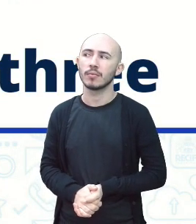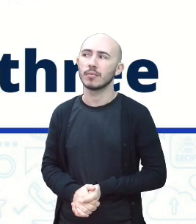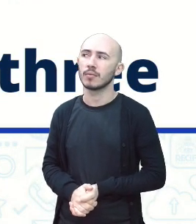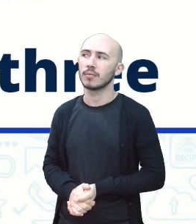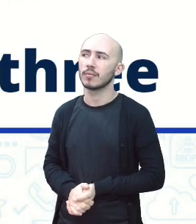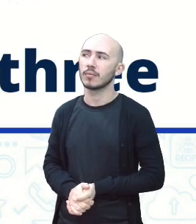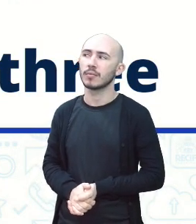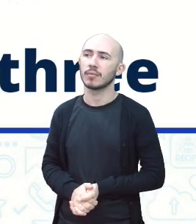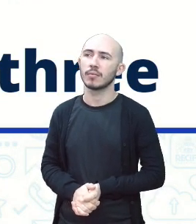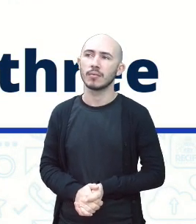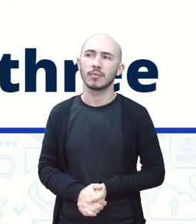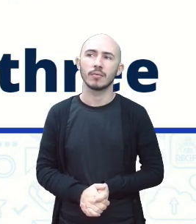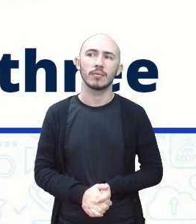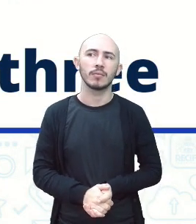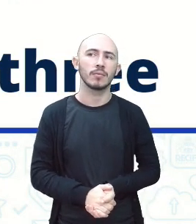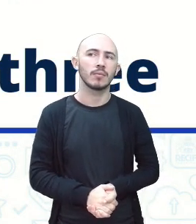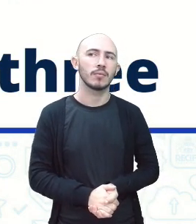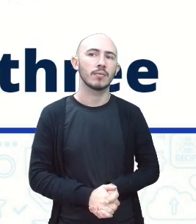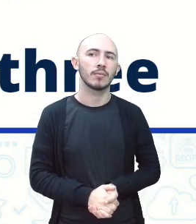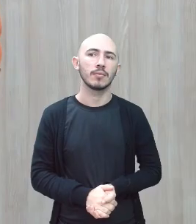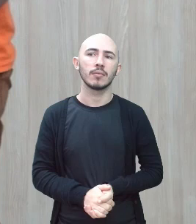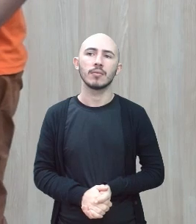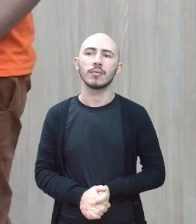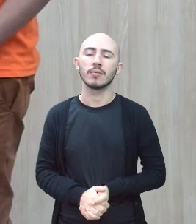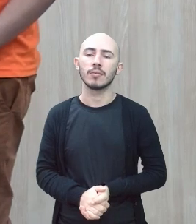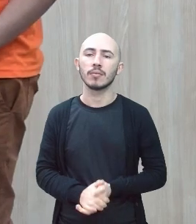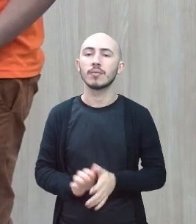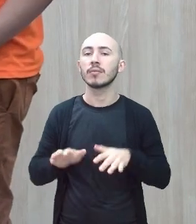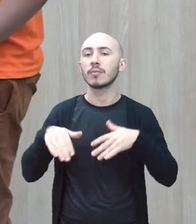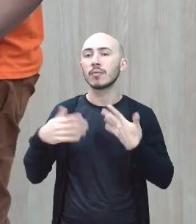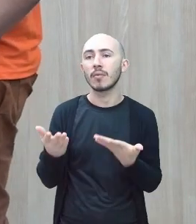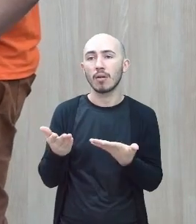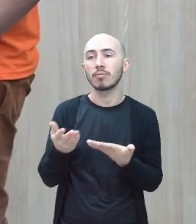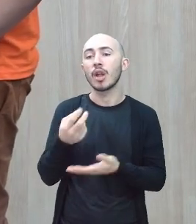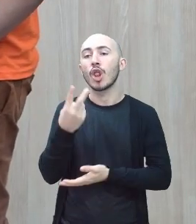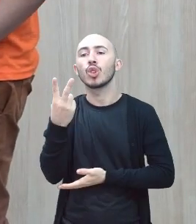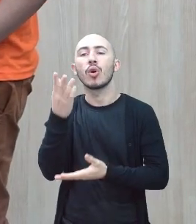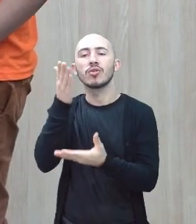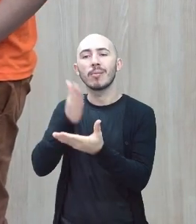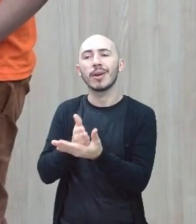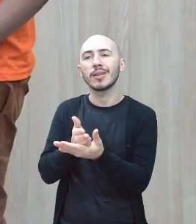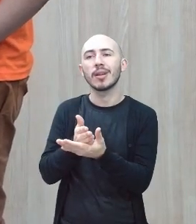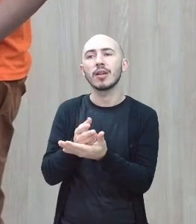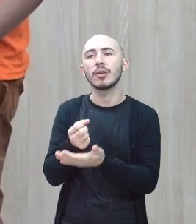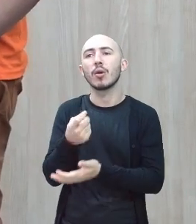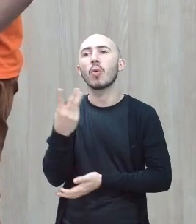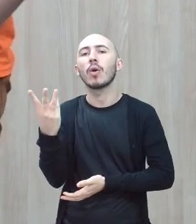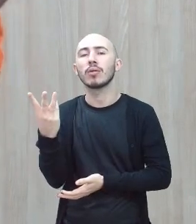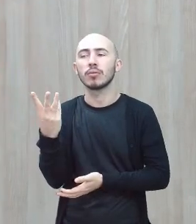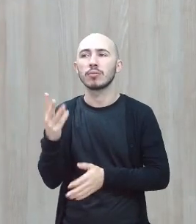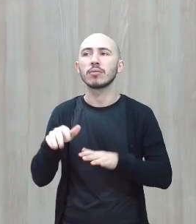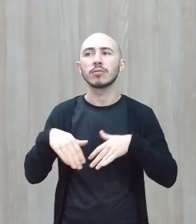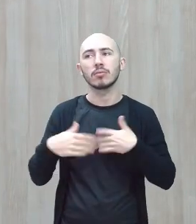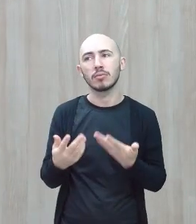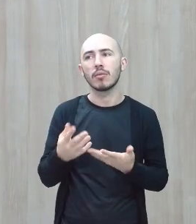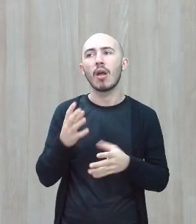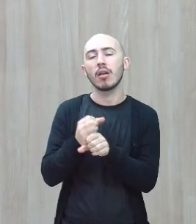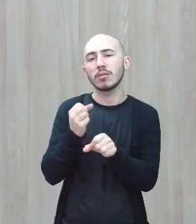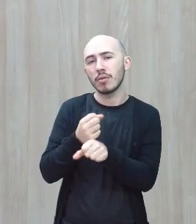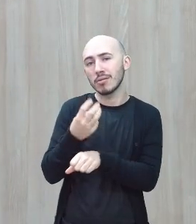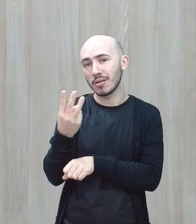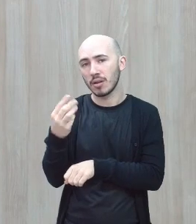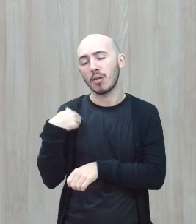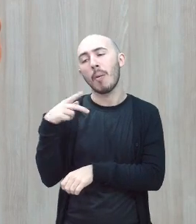and 2 plus 2? Ou seja, qual é o resultado da metade de 2 com 2? É o quê? 3. Pergunta se é professor de